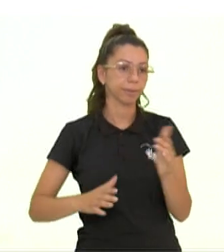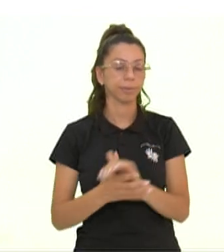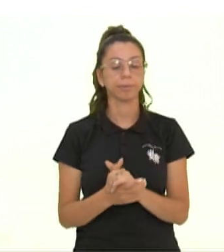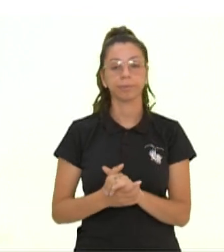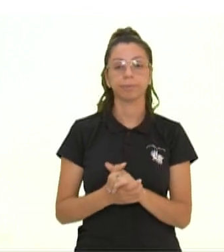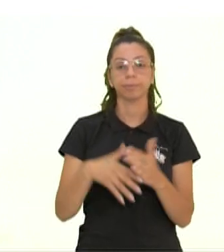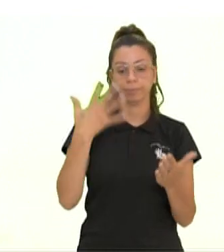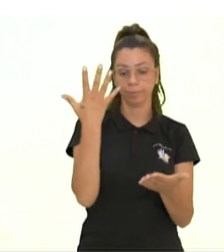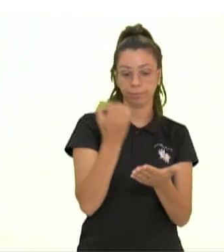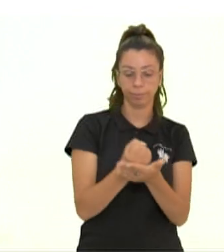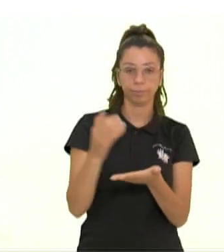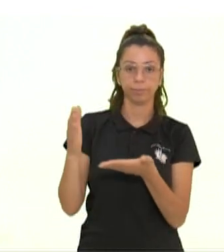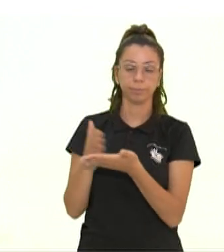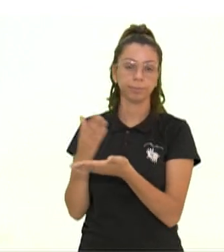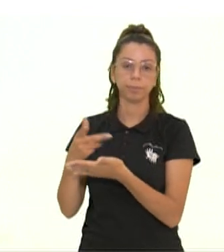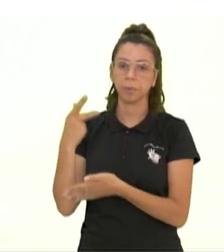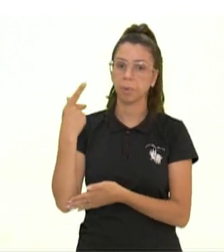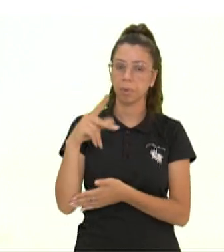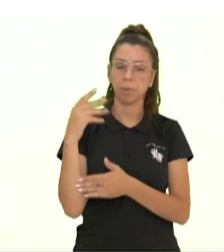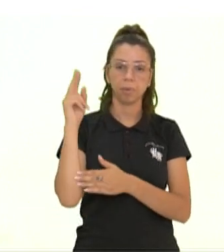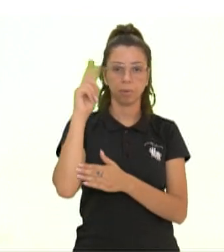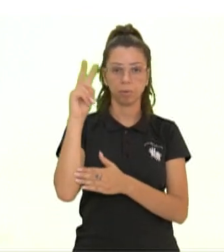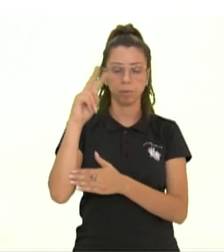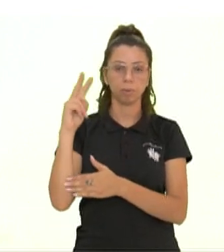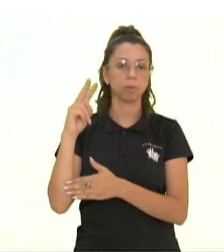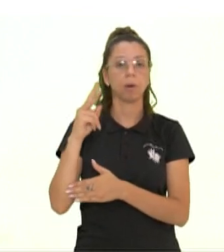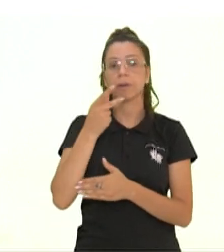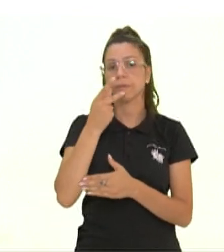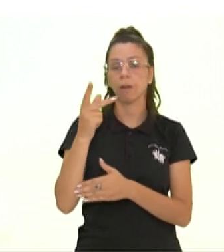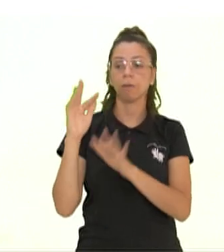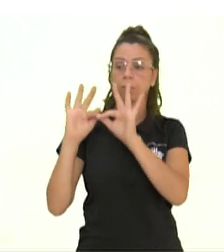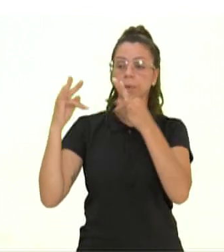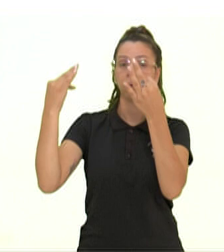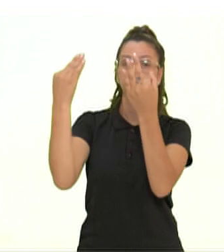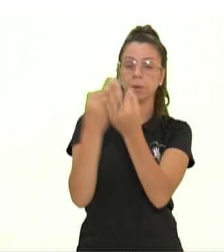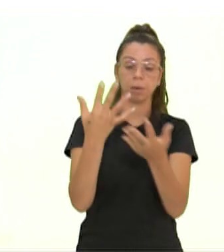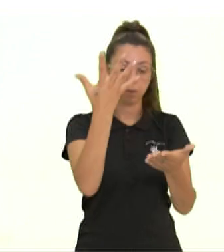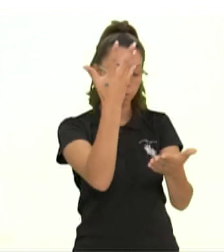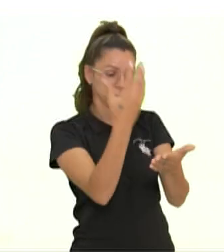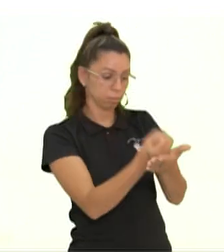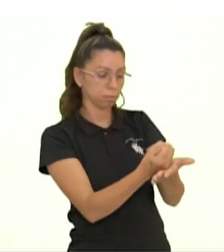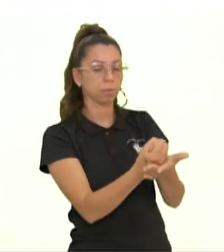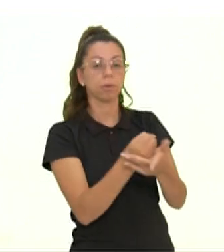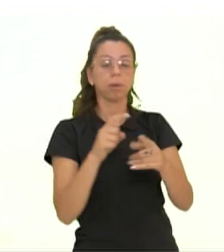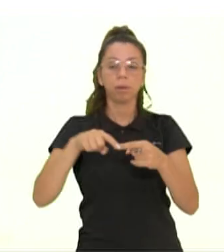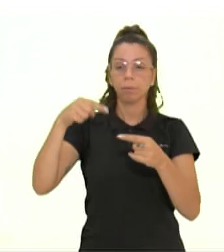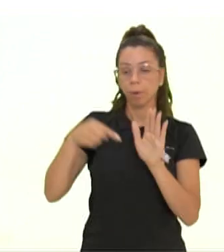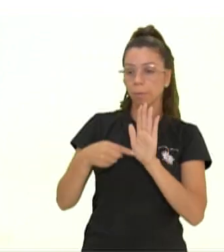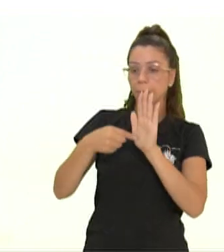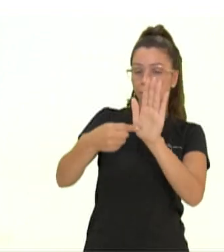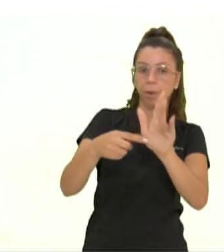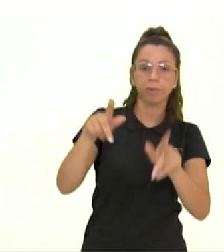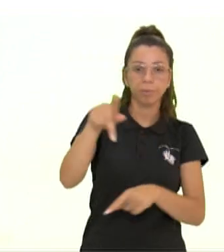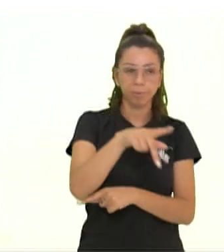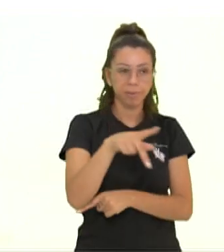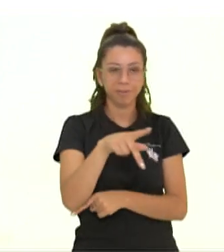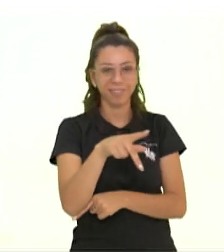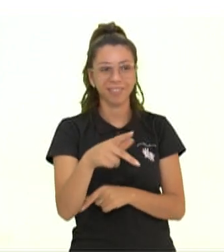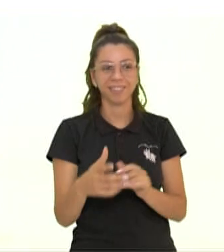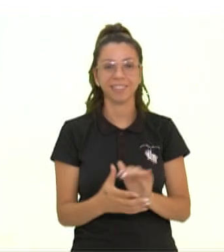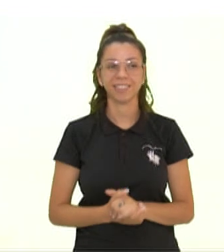Anote no seu caderno uma história contada por sua família, tá bom? Anota aí e depois você mostra aí para os seus